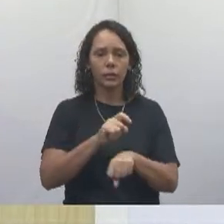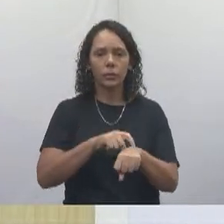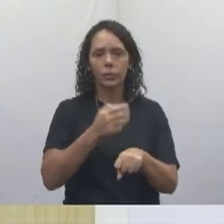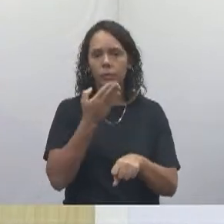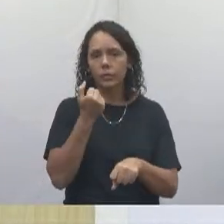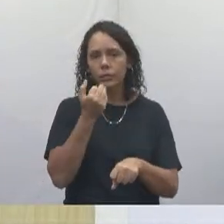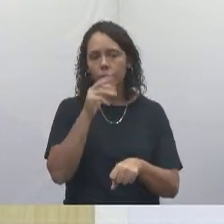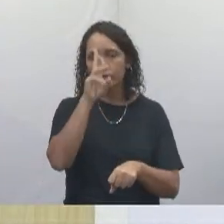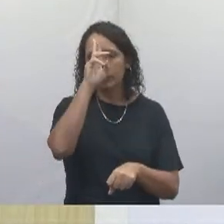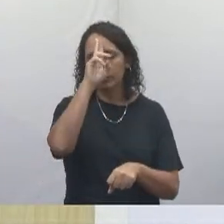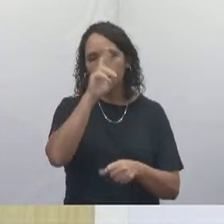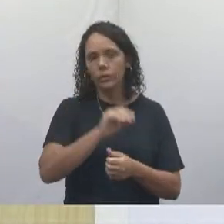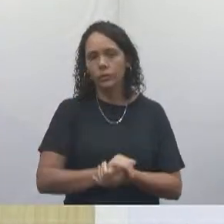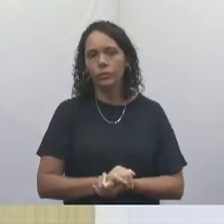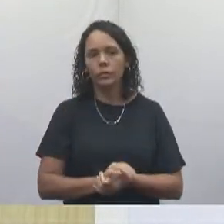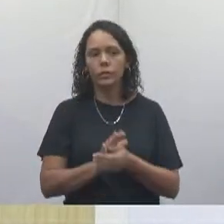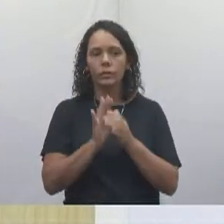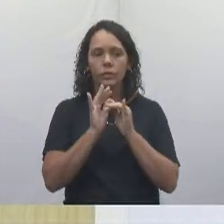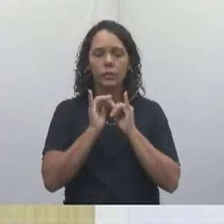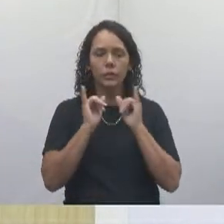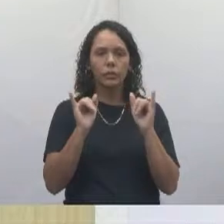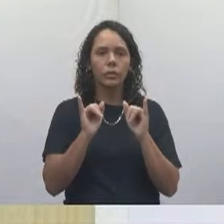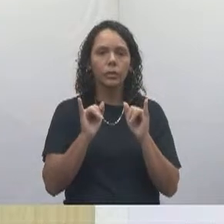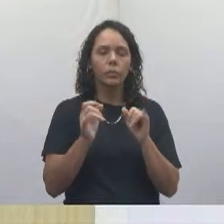horário de almoço e informo